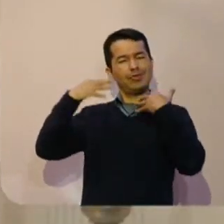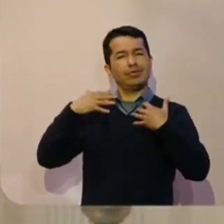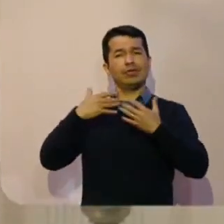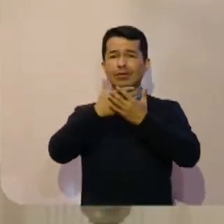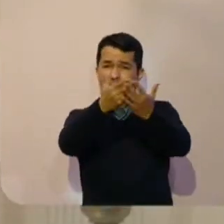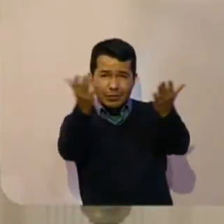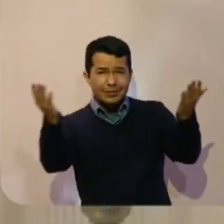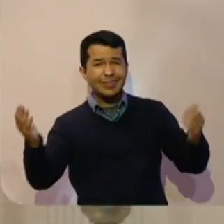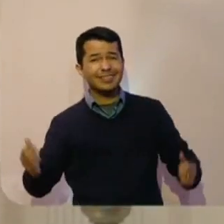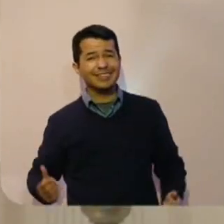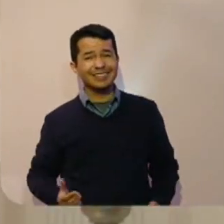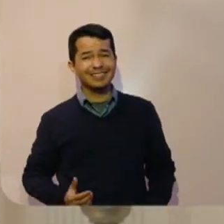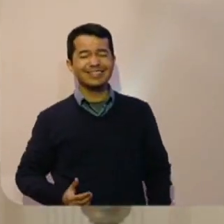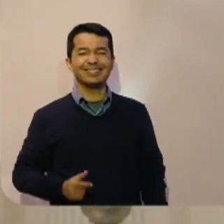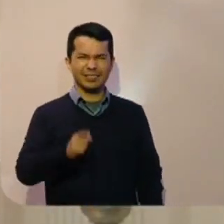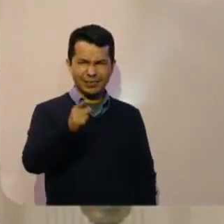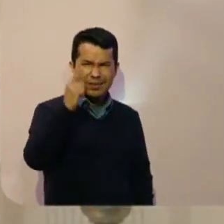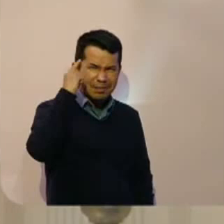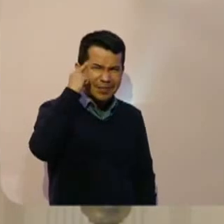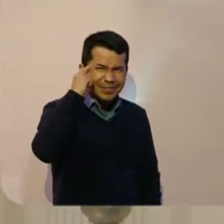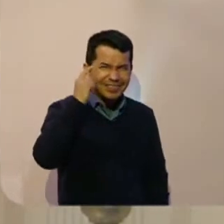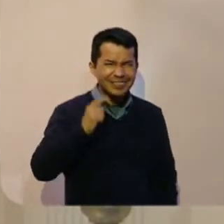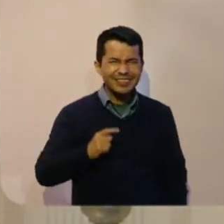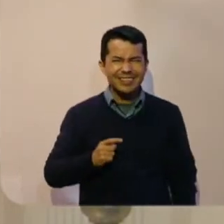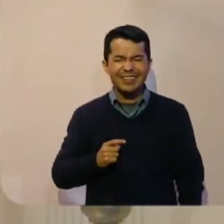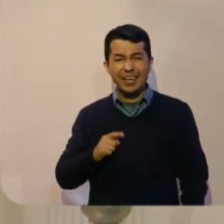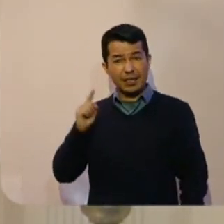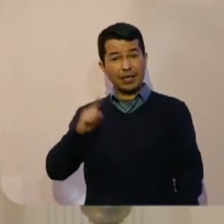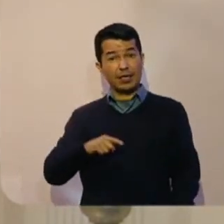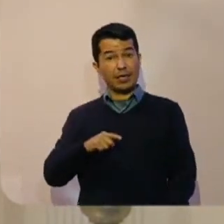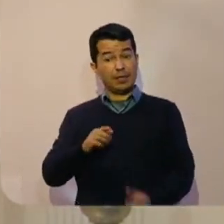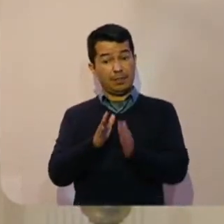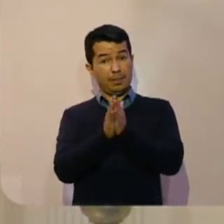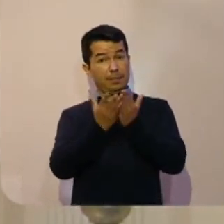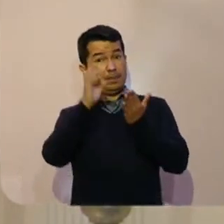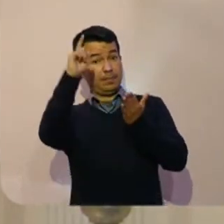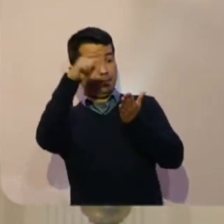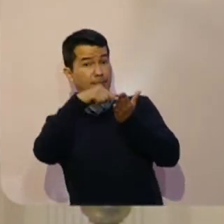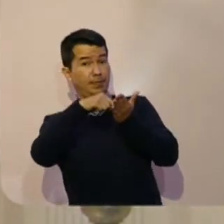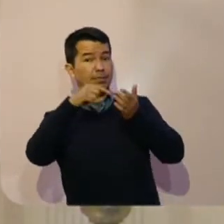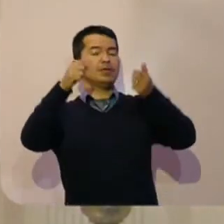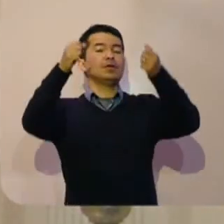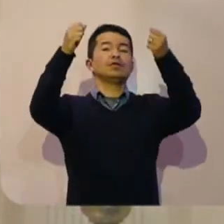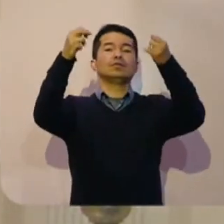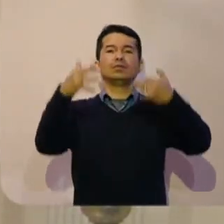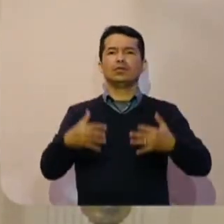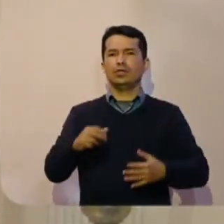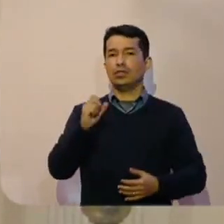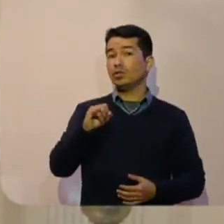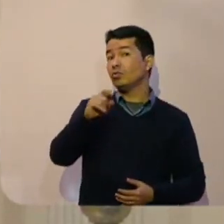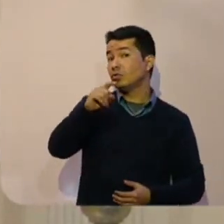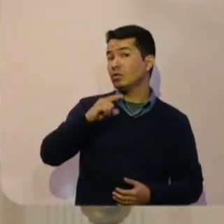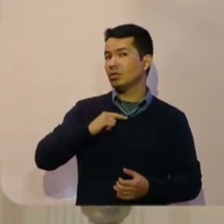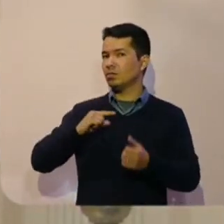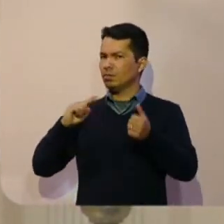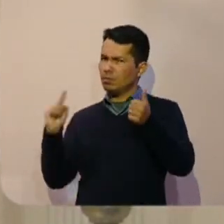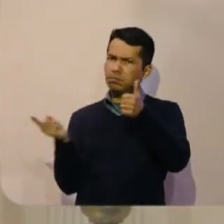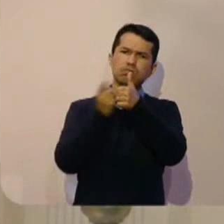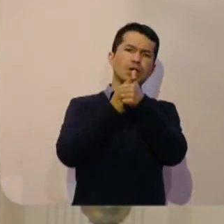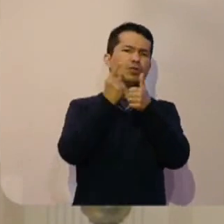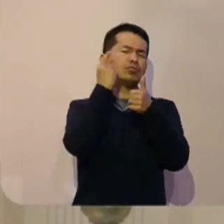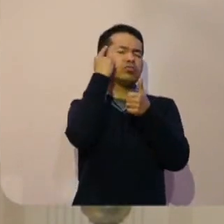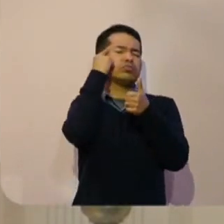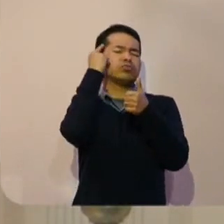para a gente é que quando eu coloco o Senhor em primeiro lugar, não quer dizer que a gente não tenha que trabalhar, que a gente não tenha